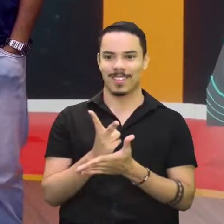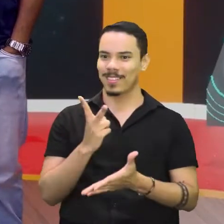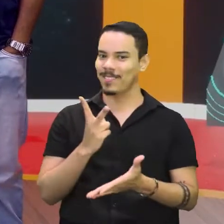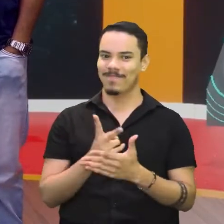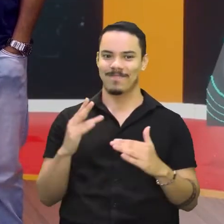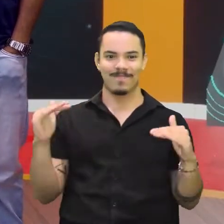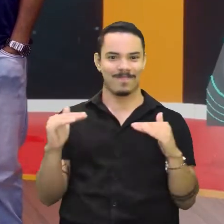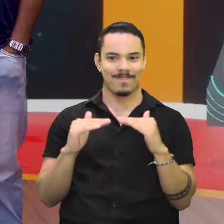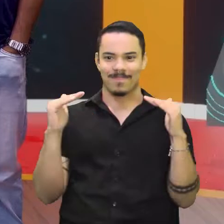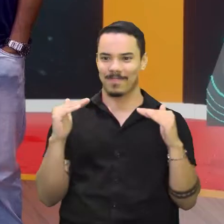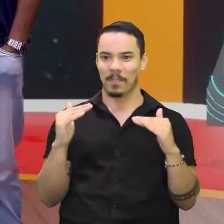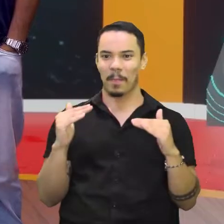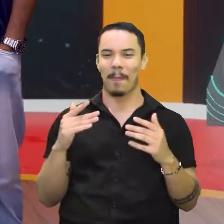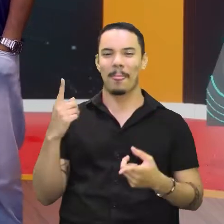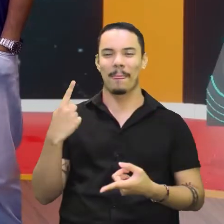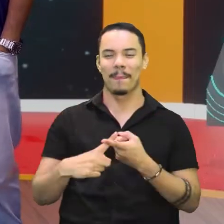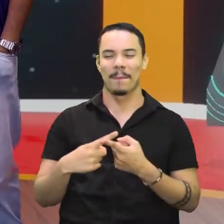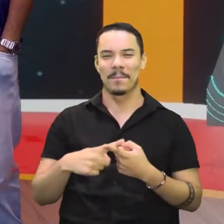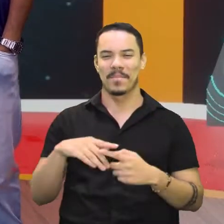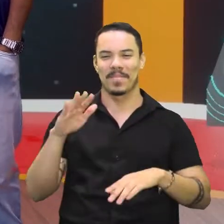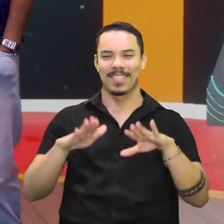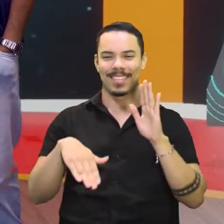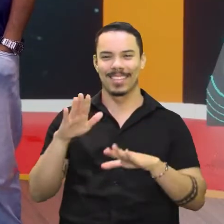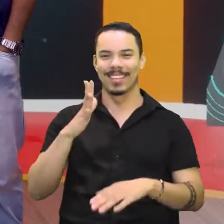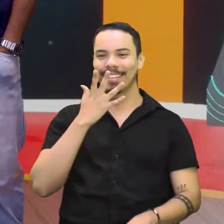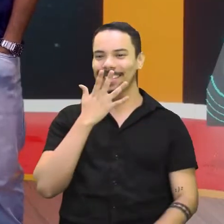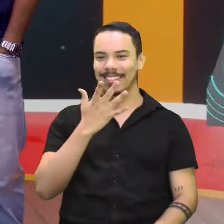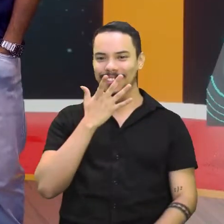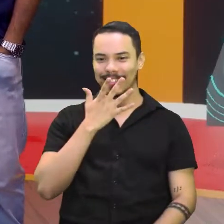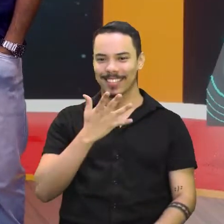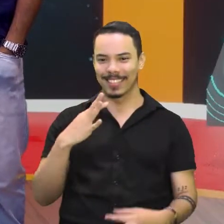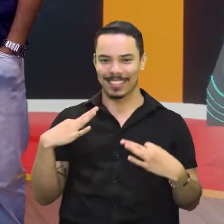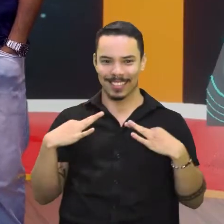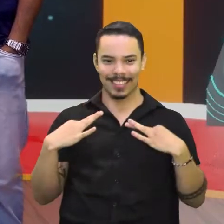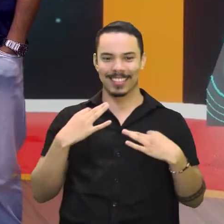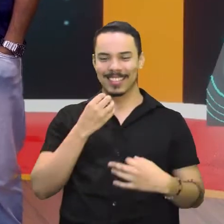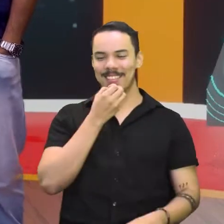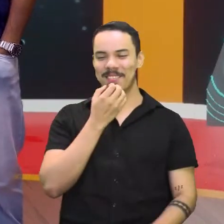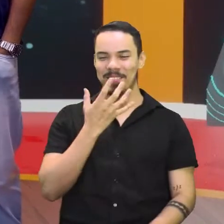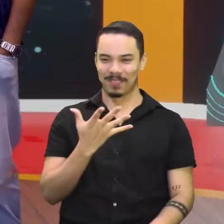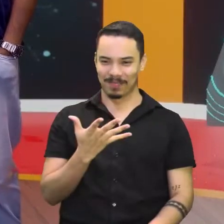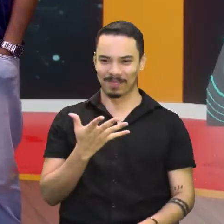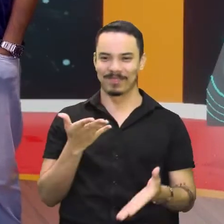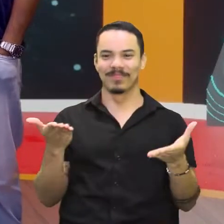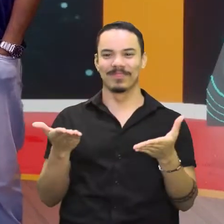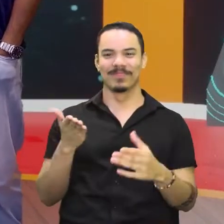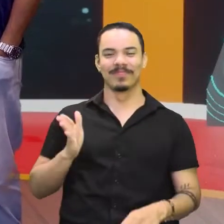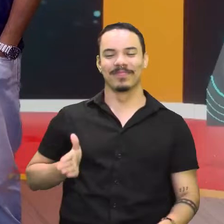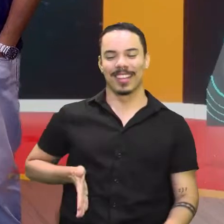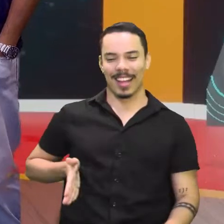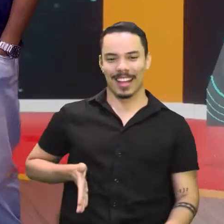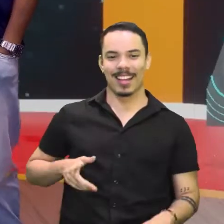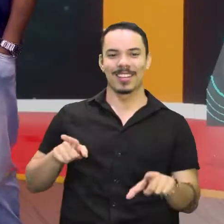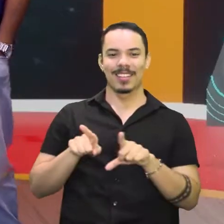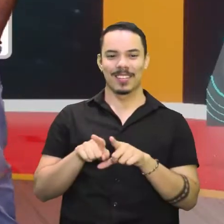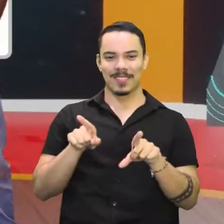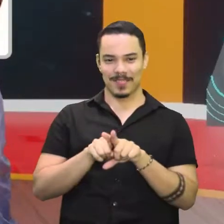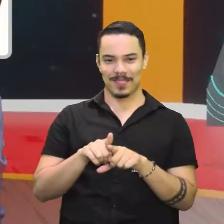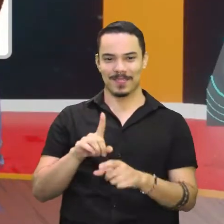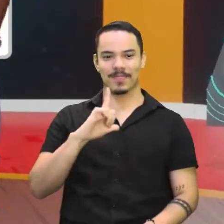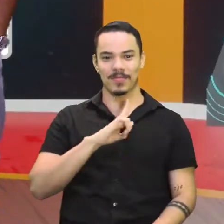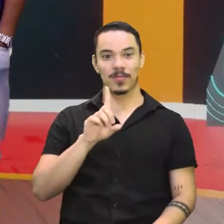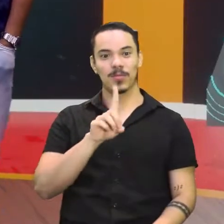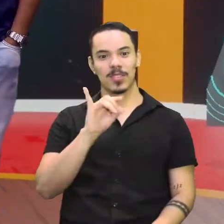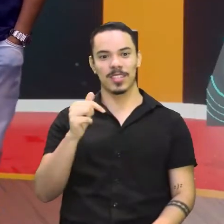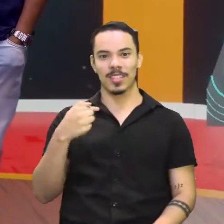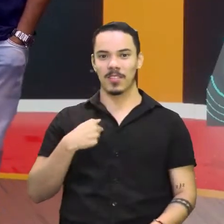Porque quando saíram as cores da camiseta, dava bom. Agora a calça tem tom também. Agora, o dia que eu venho de